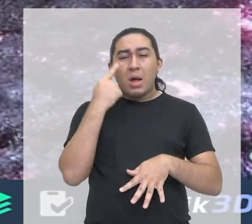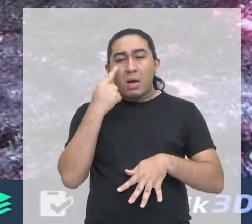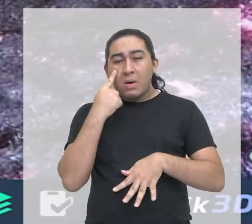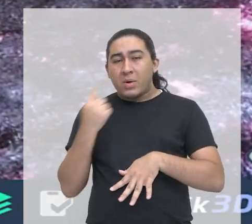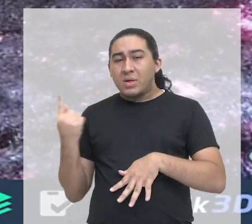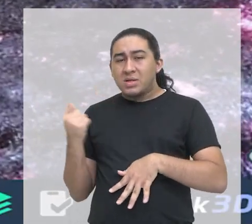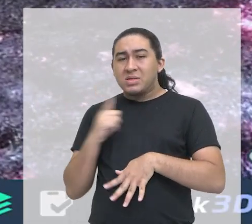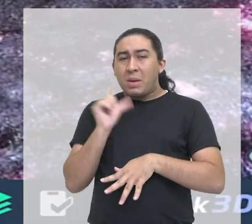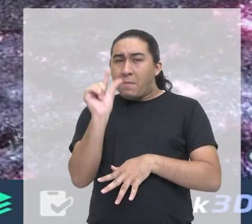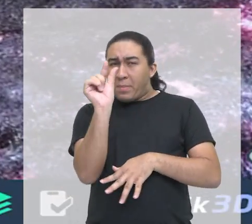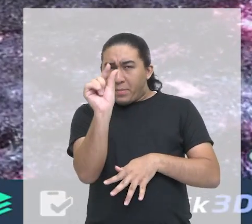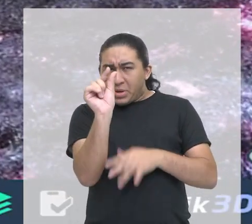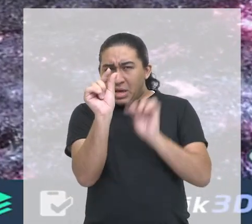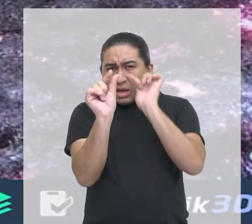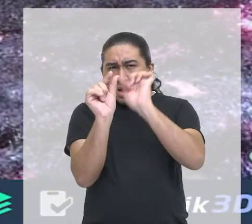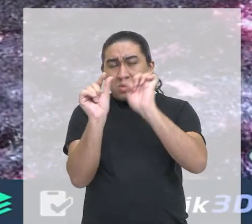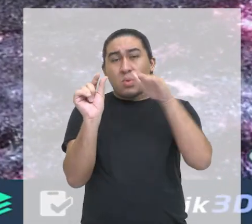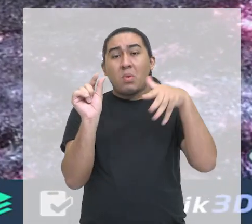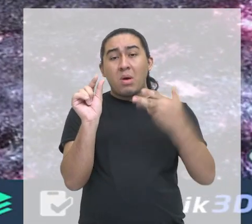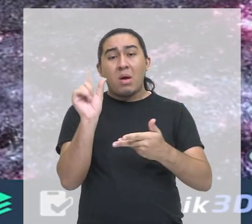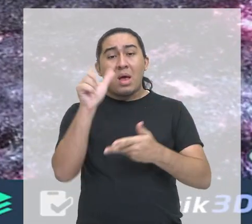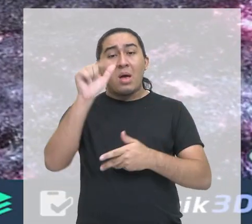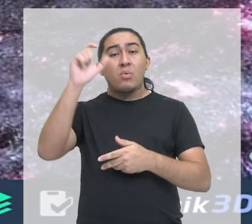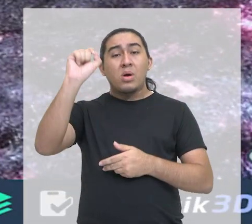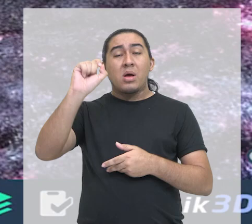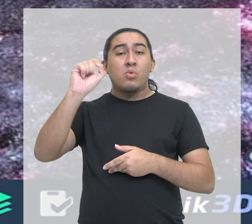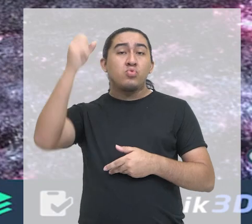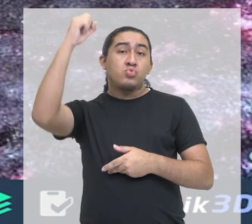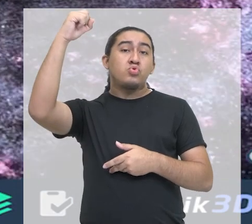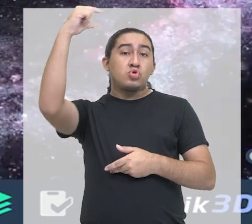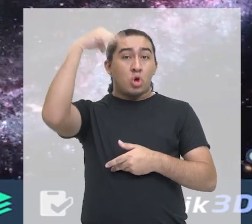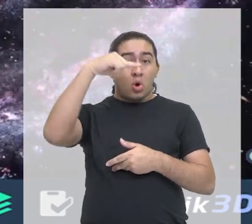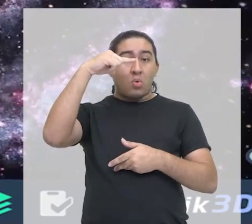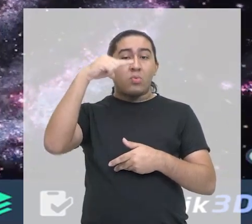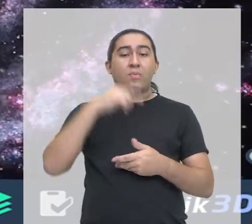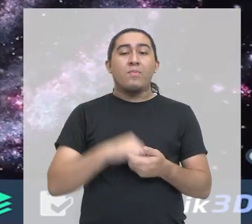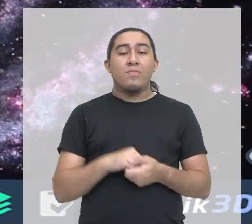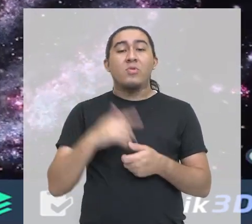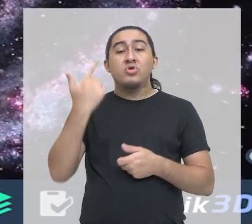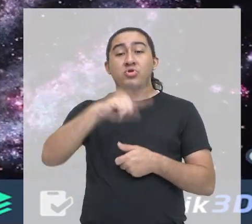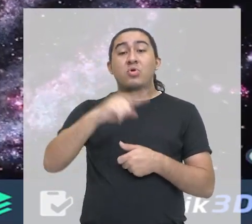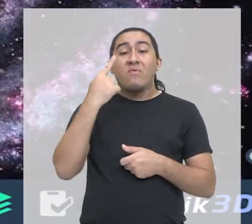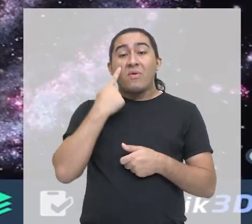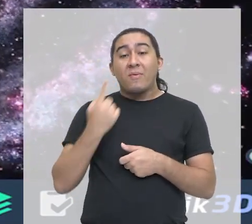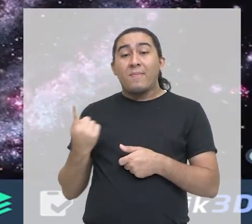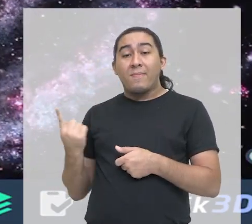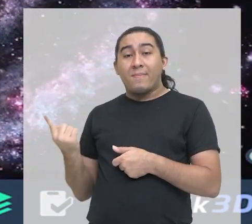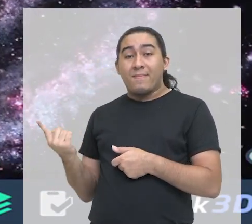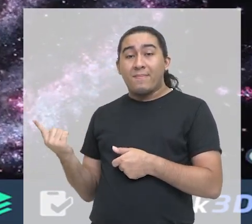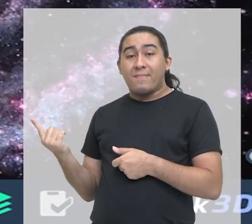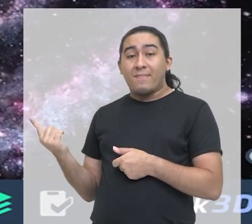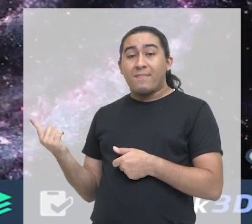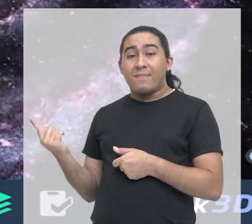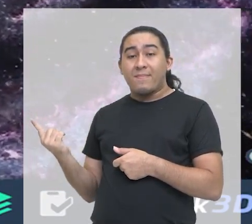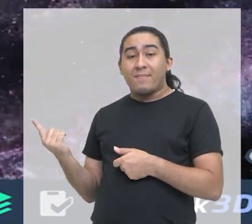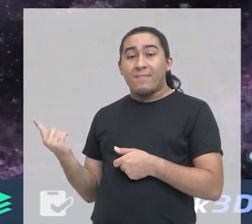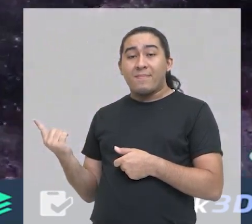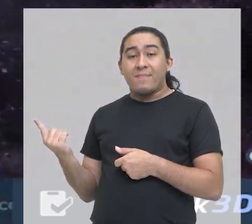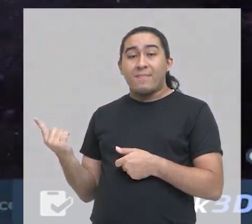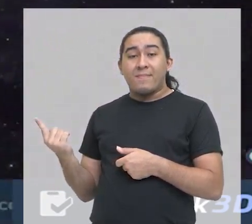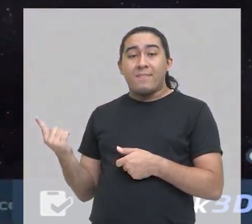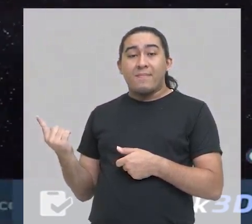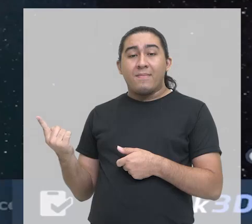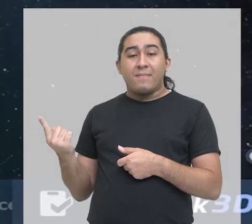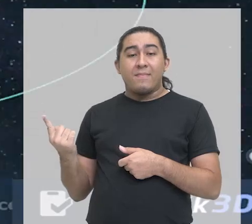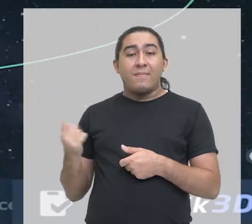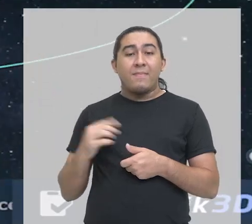está demonstrando a localização do sistema solar. Eu vou diminuir novamente, localizar aqui o sistema solar,